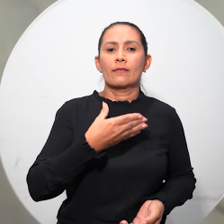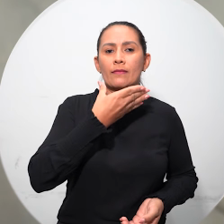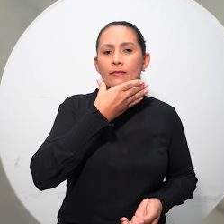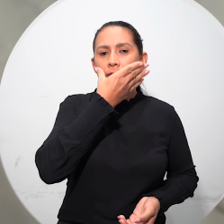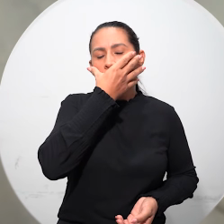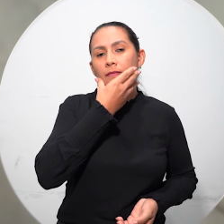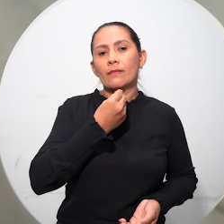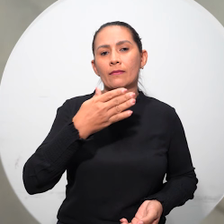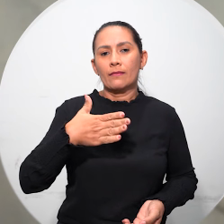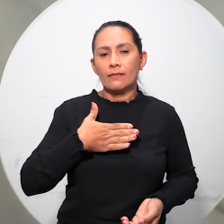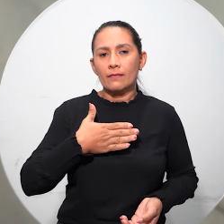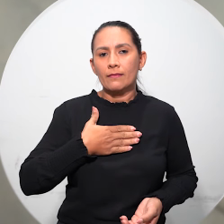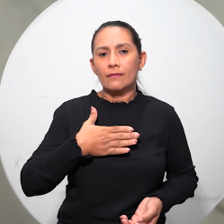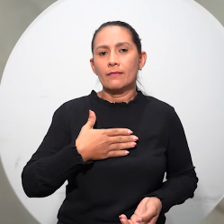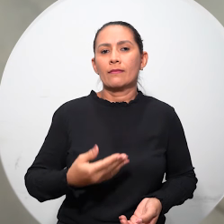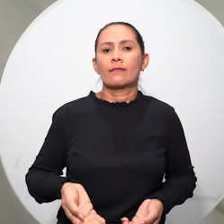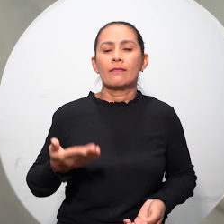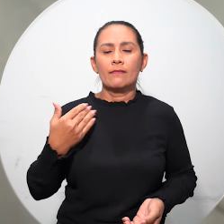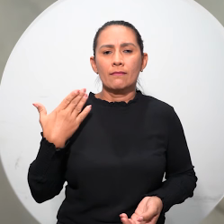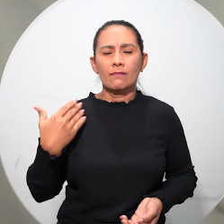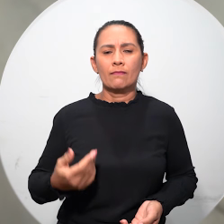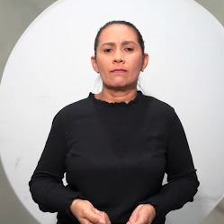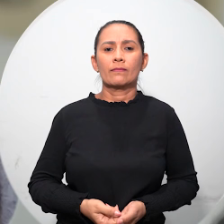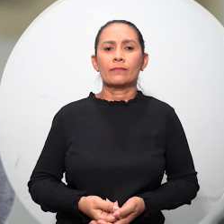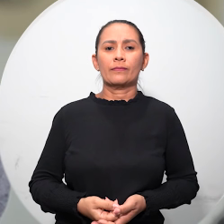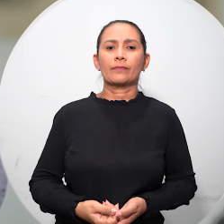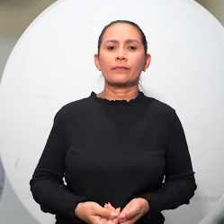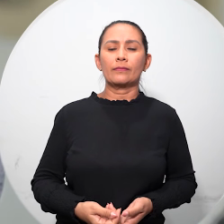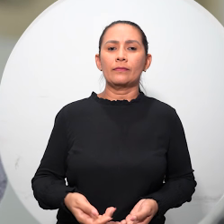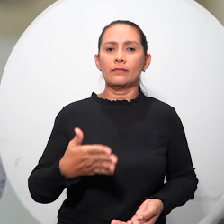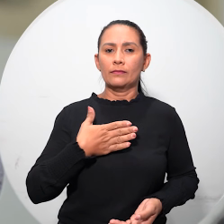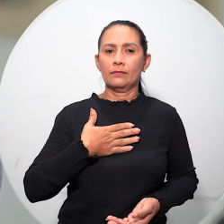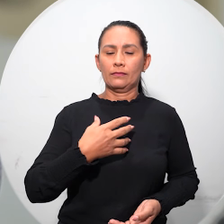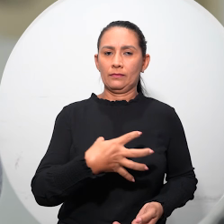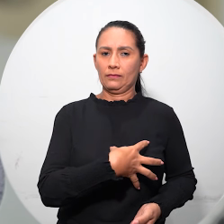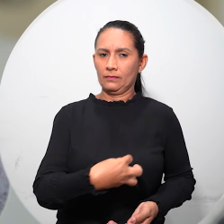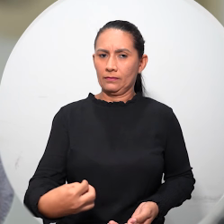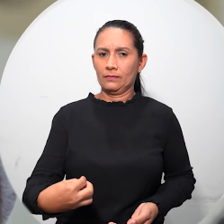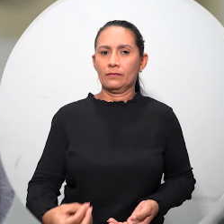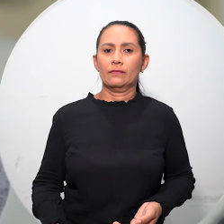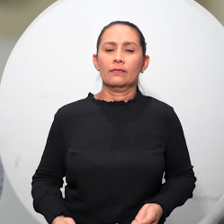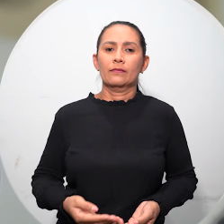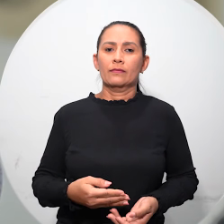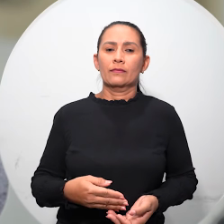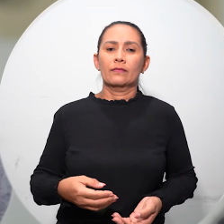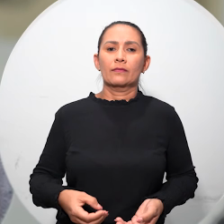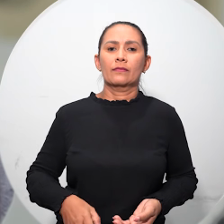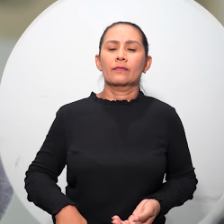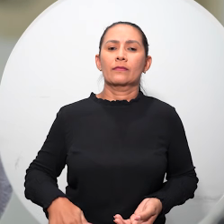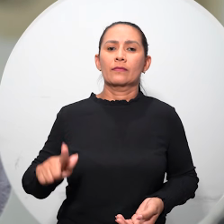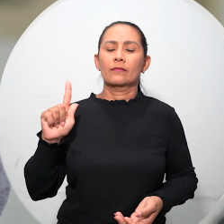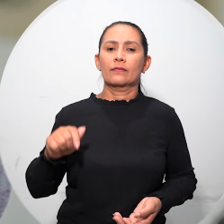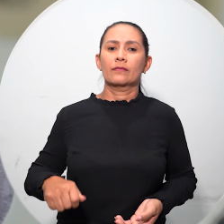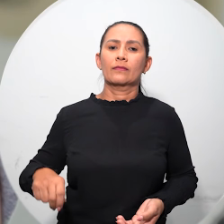fala que meu pai era uma pessoa excelente, que ninguém fala mal dele. Nunca diz nada de ruim, só fala coisas boas. Ela disse que teve vontade de